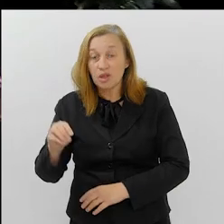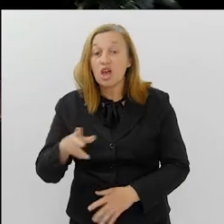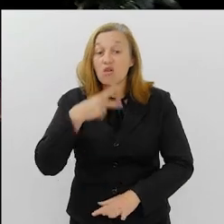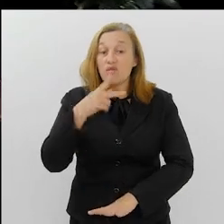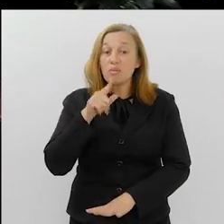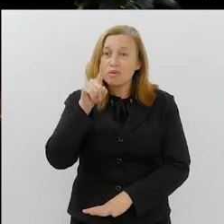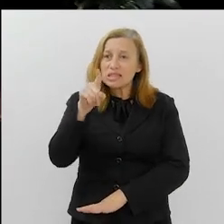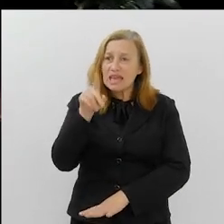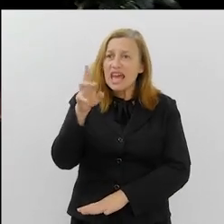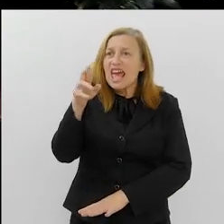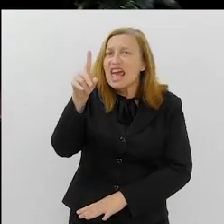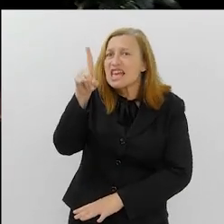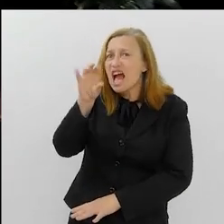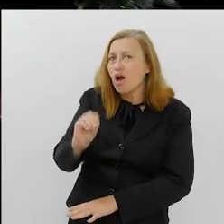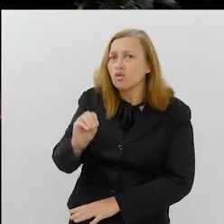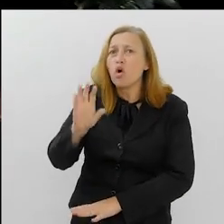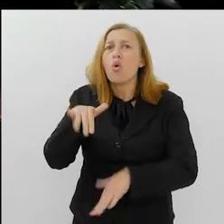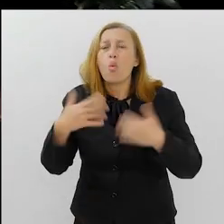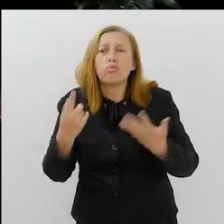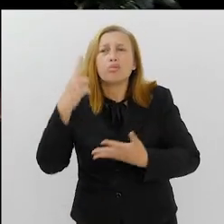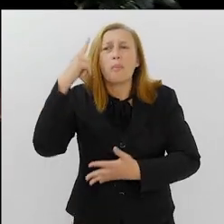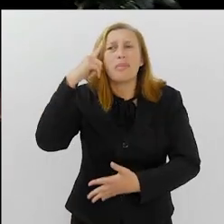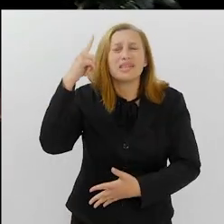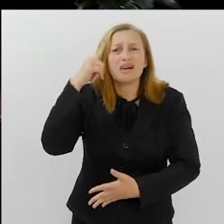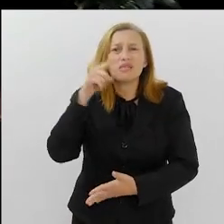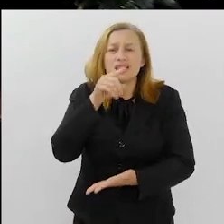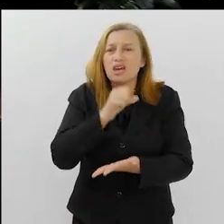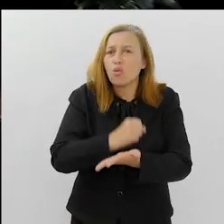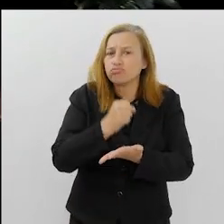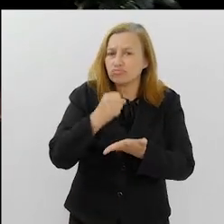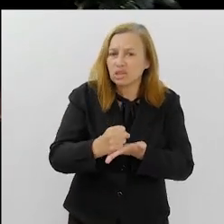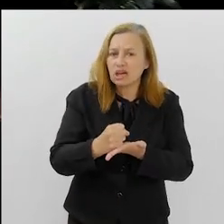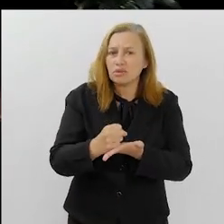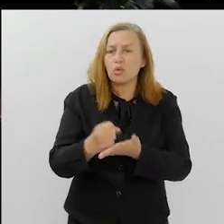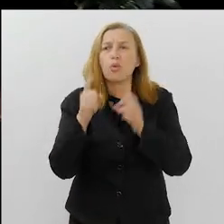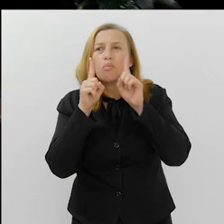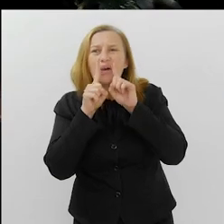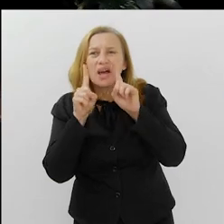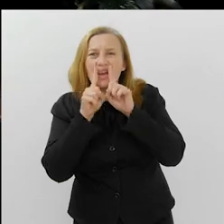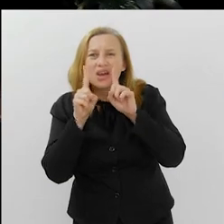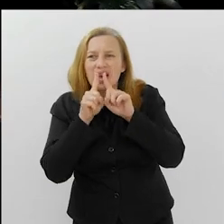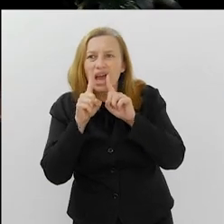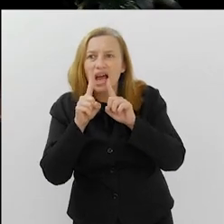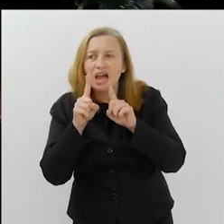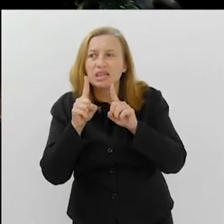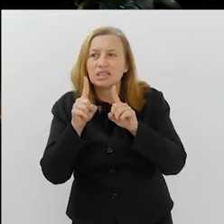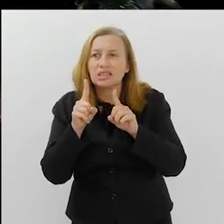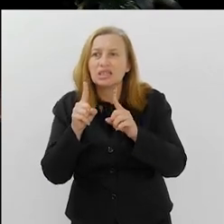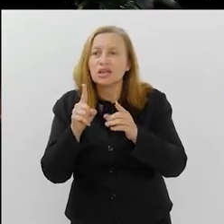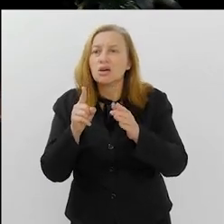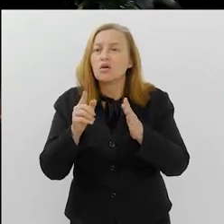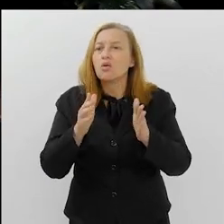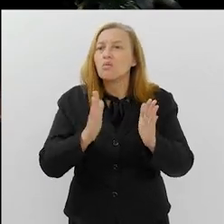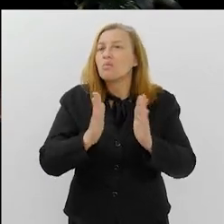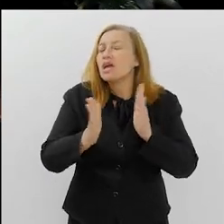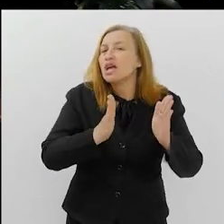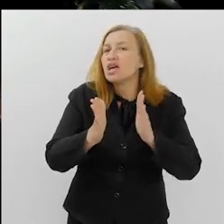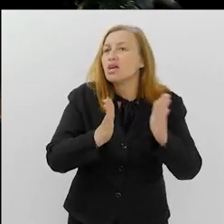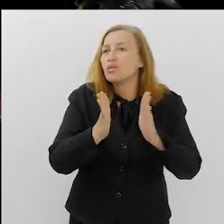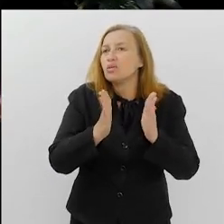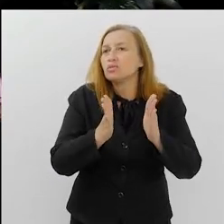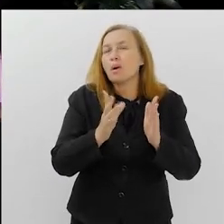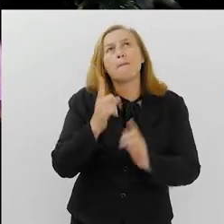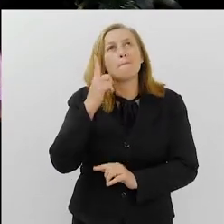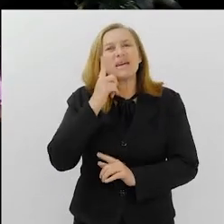você, Reinaldo, qual é o teu pensamento? Você tem contrato com o Maricá? Se tem, vai até quando? Pensa